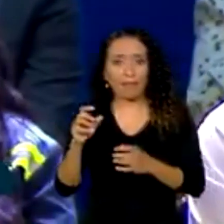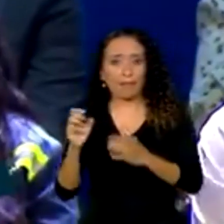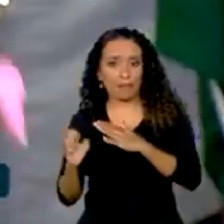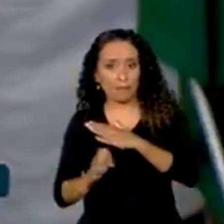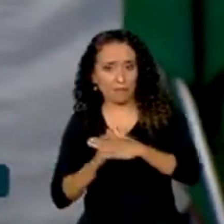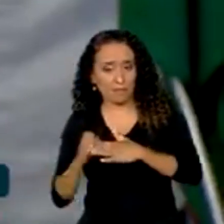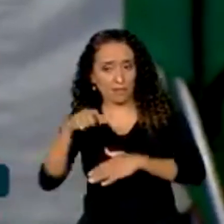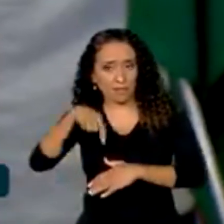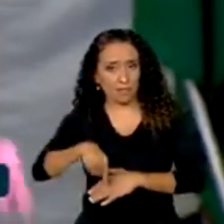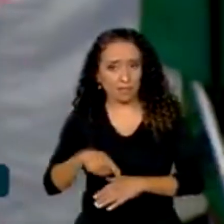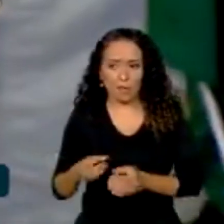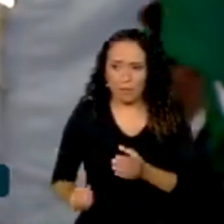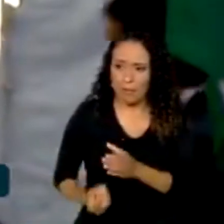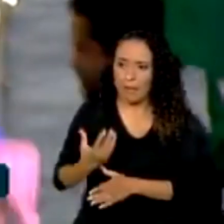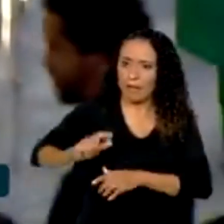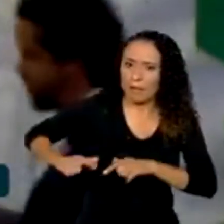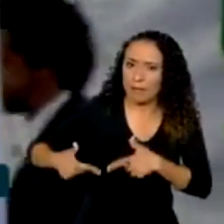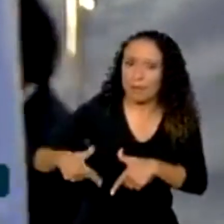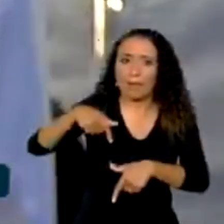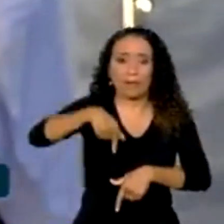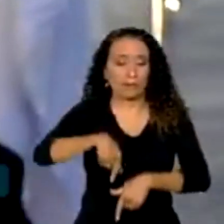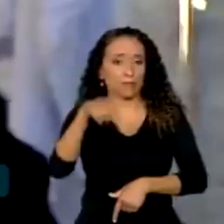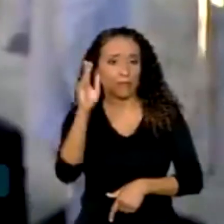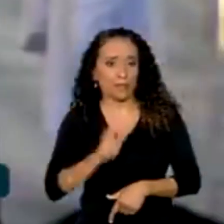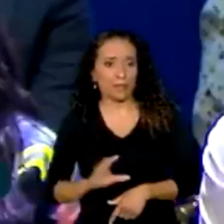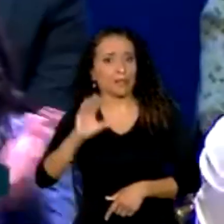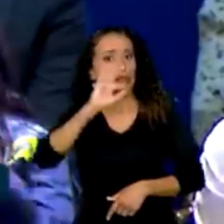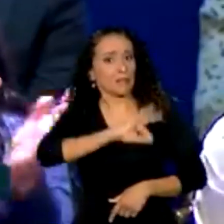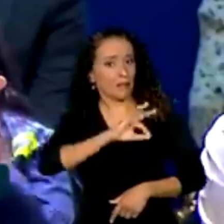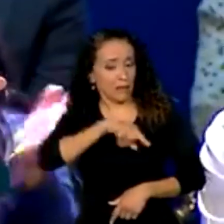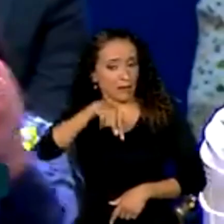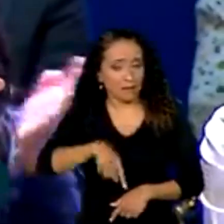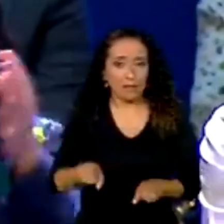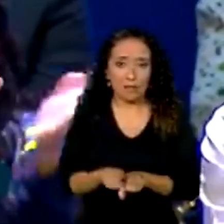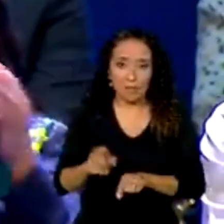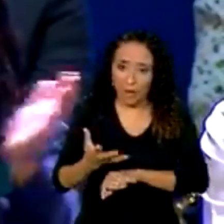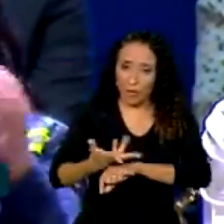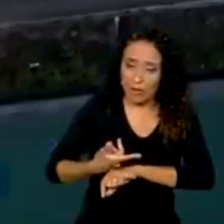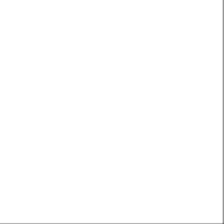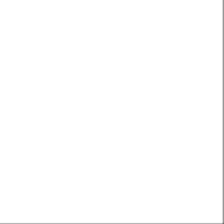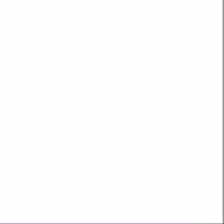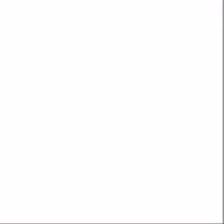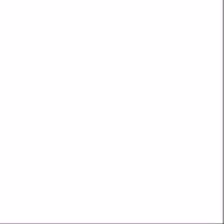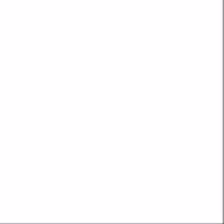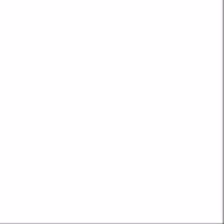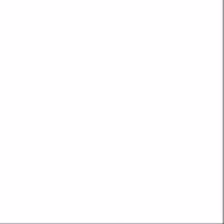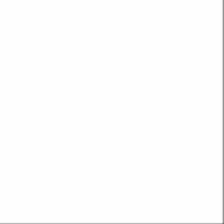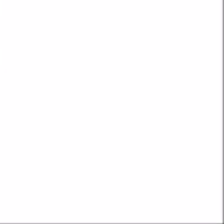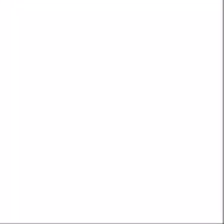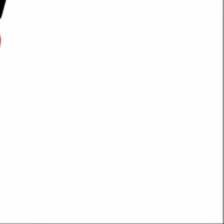dentro, que gera emprego aqui dentro, que gera salário aqui dentro e que gera qualidade de vida aqui dentro.